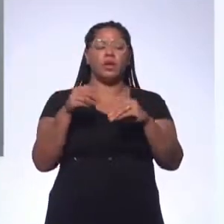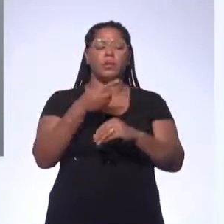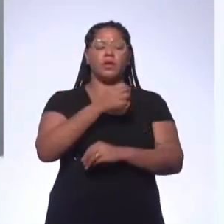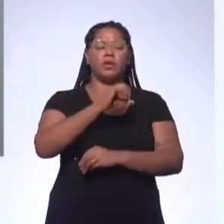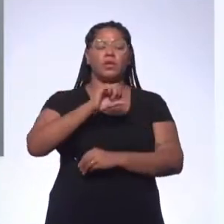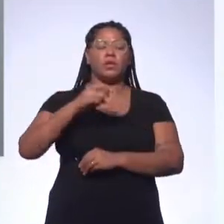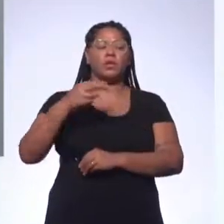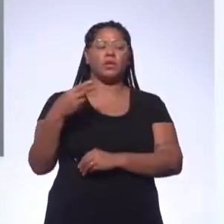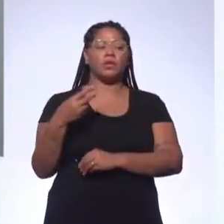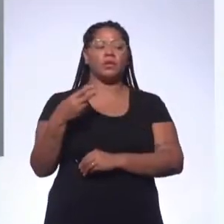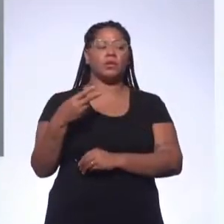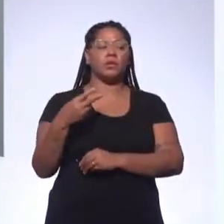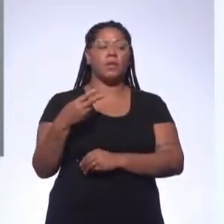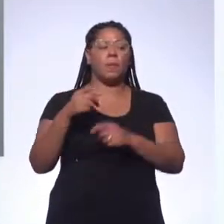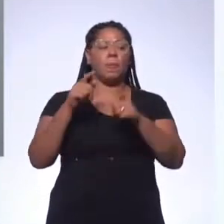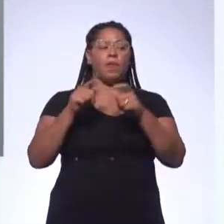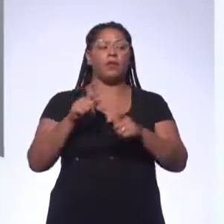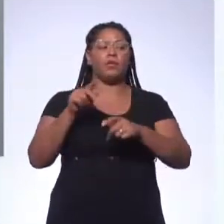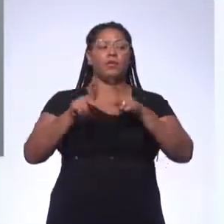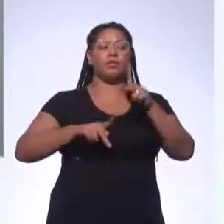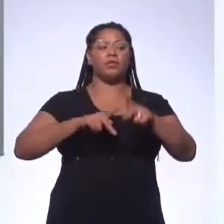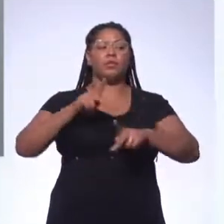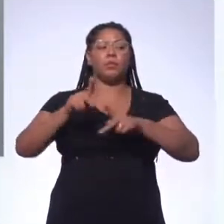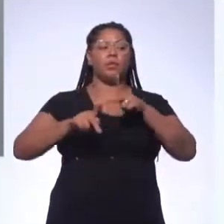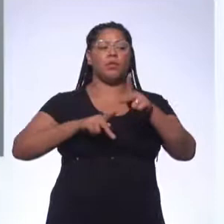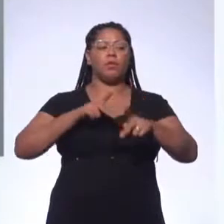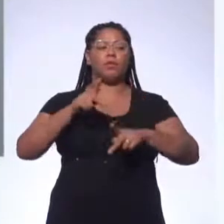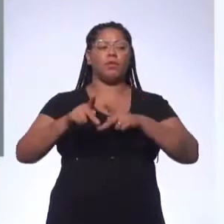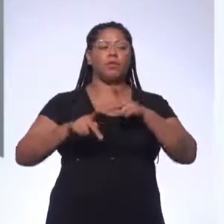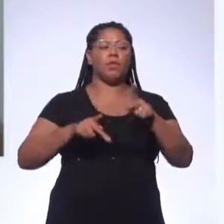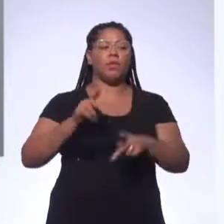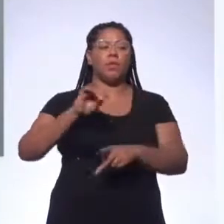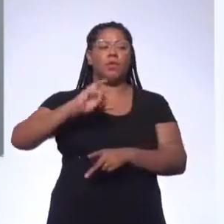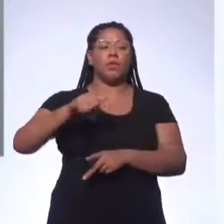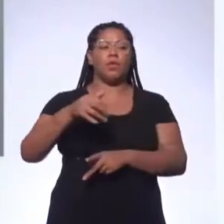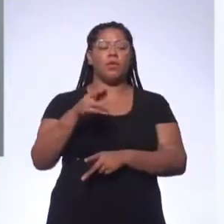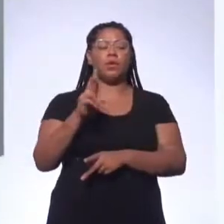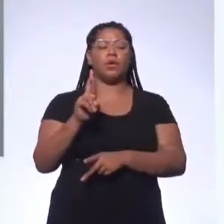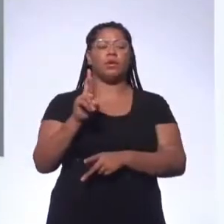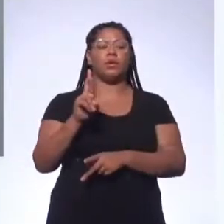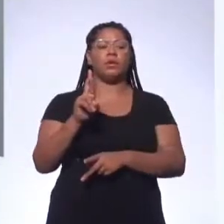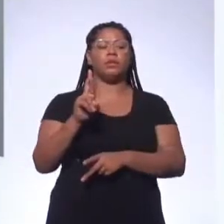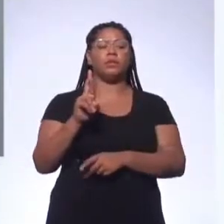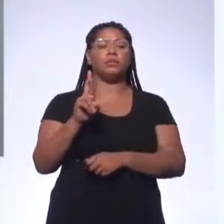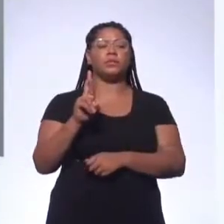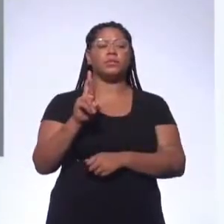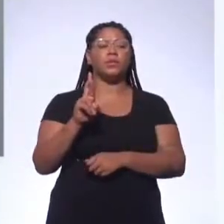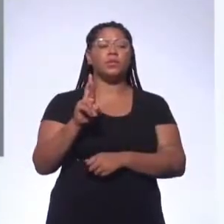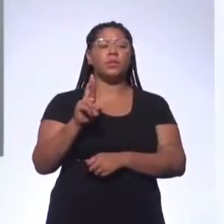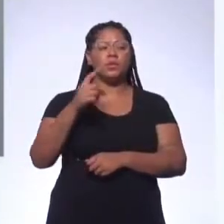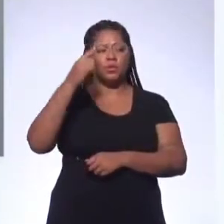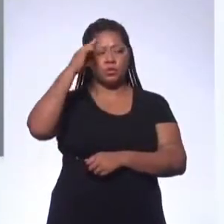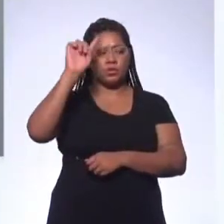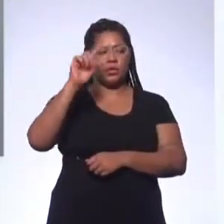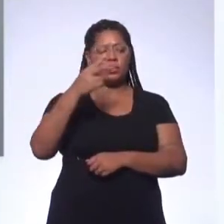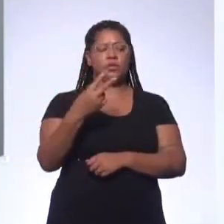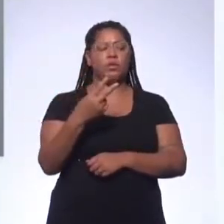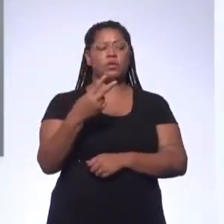a população elege como presidente Juan Maria Bordelli, e que no ano seguinte, no dia 27 de junho